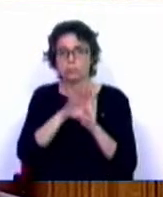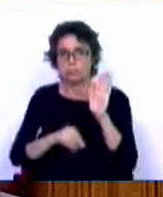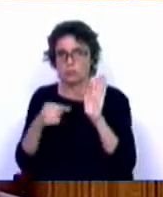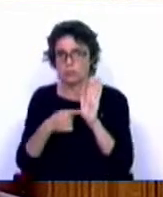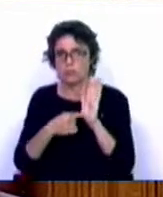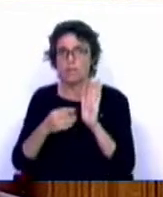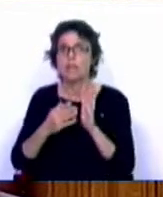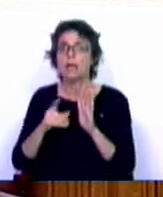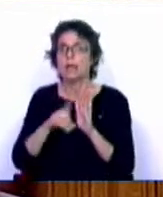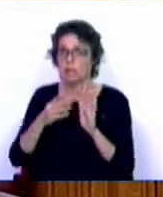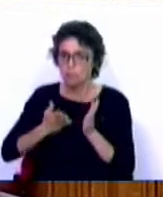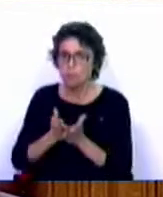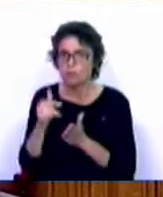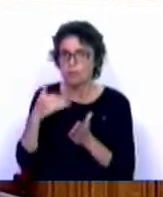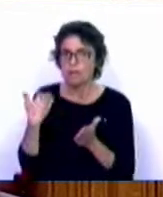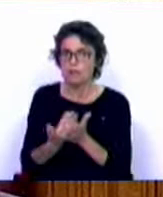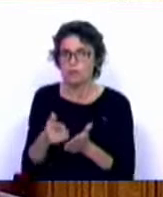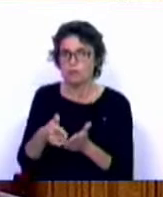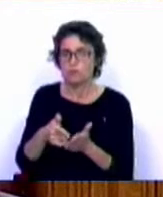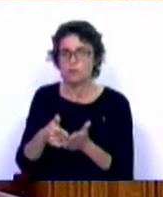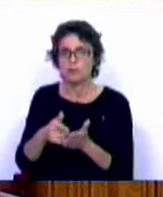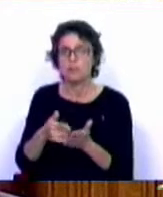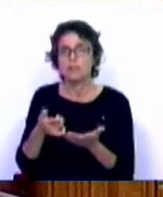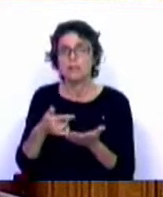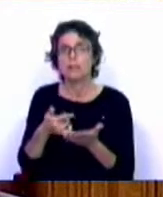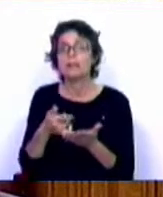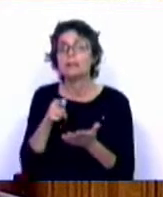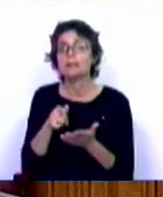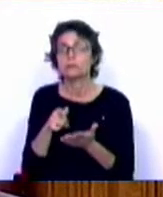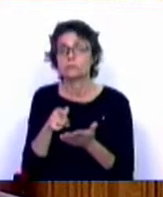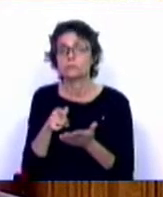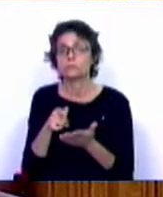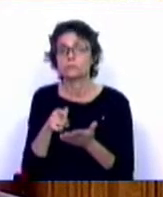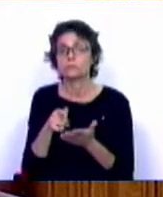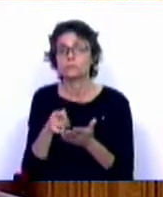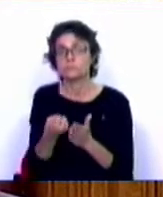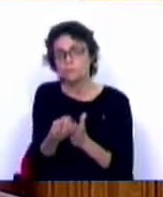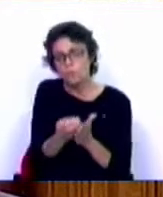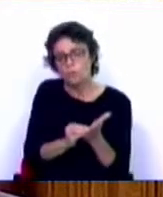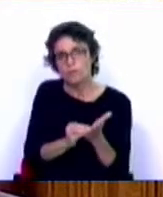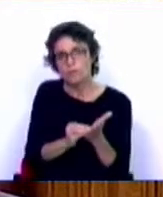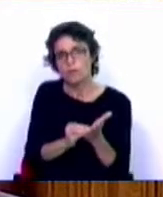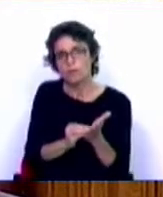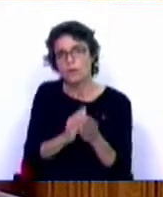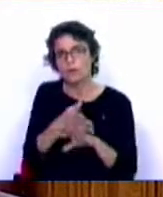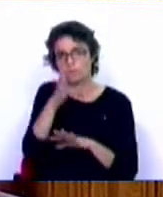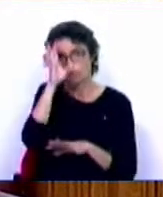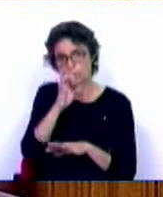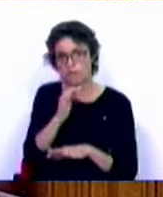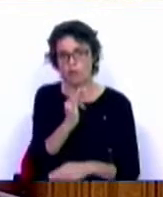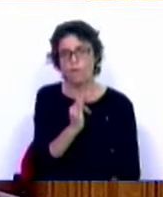hora e que estabelece o Código Genético do Serviço foi feito sob os auspícios do ministro Fernando